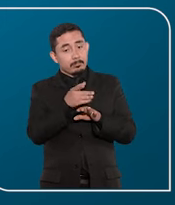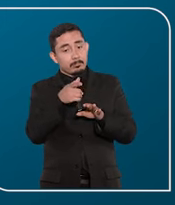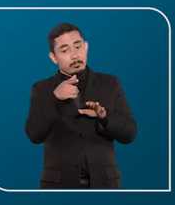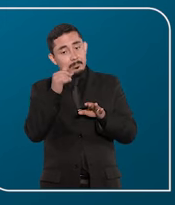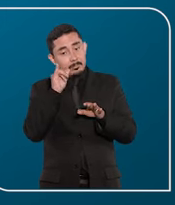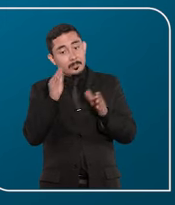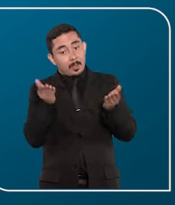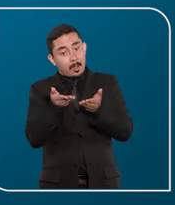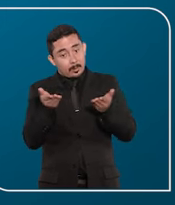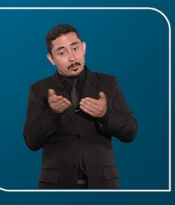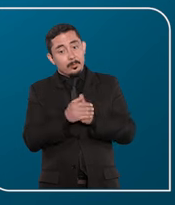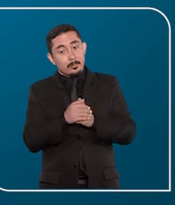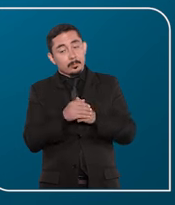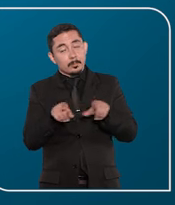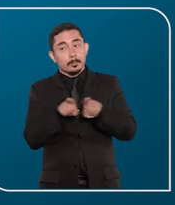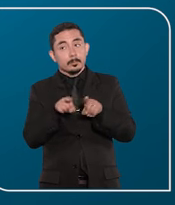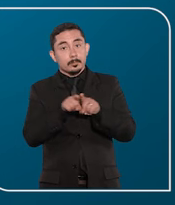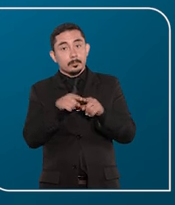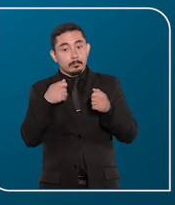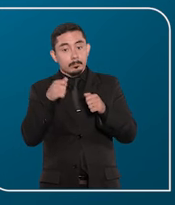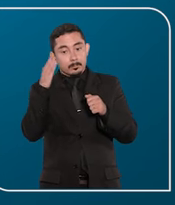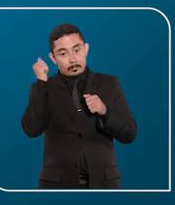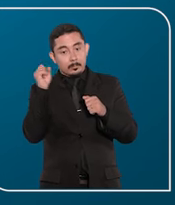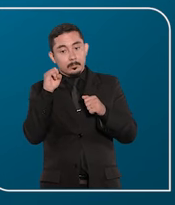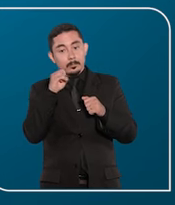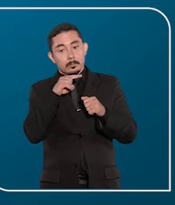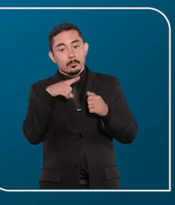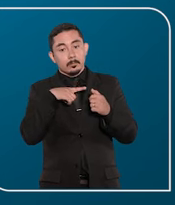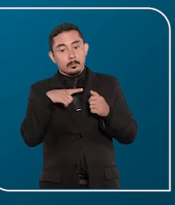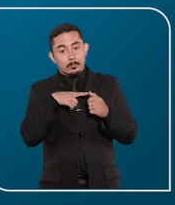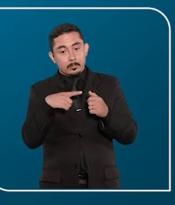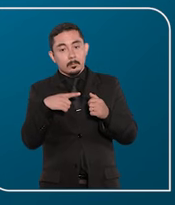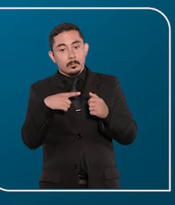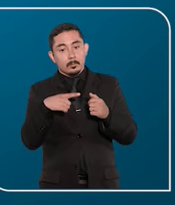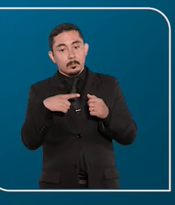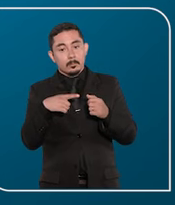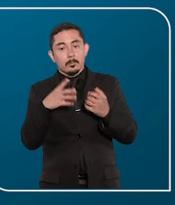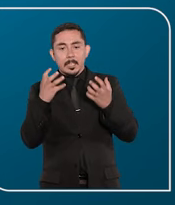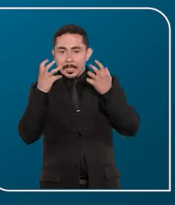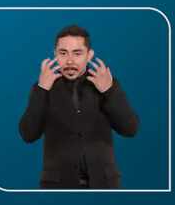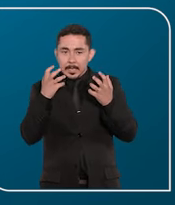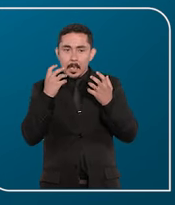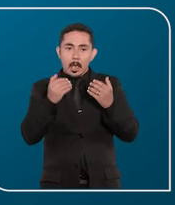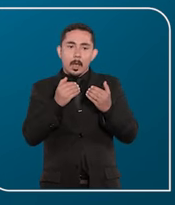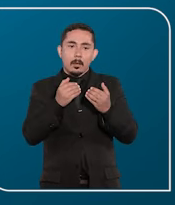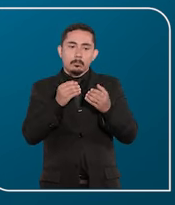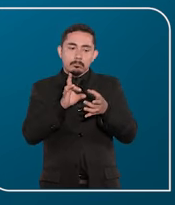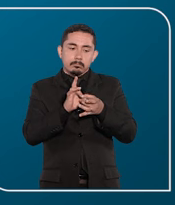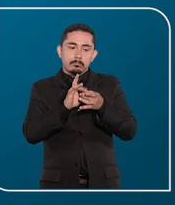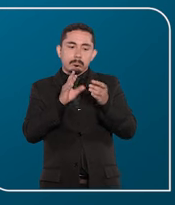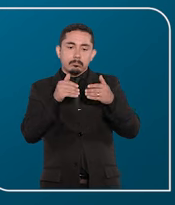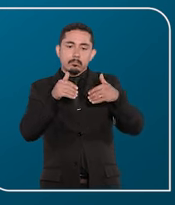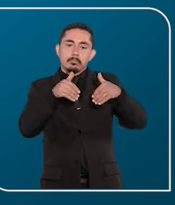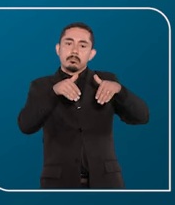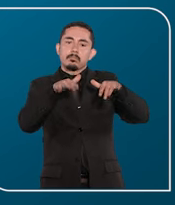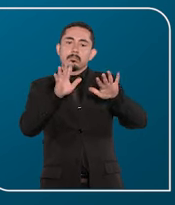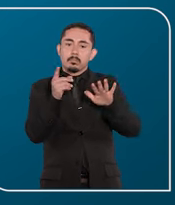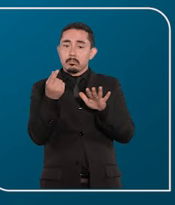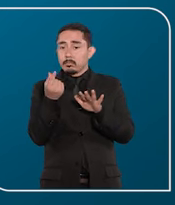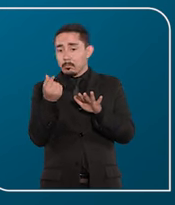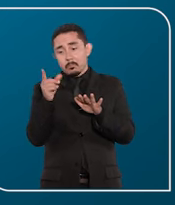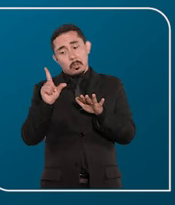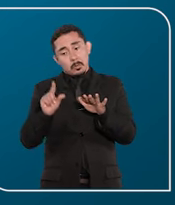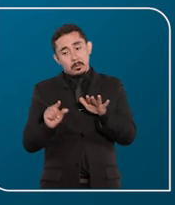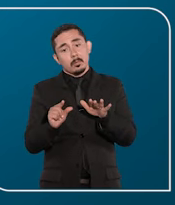Agora, também precisamos saber se o colega está disposto a abrir mão, né, de possíveis honorários na